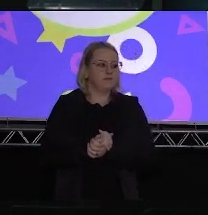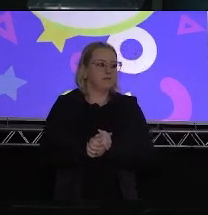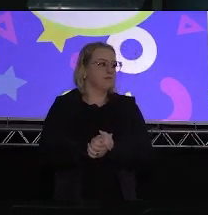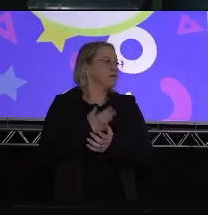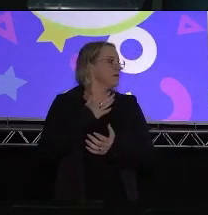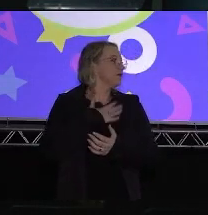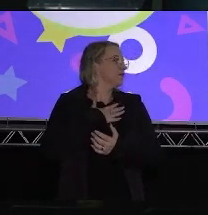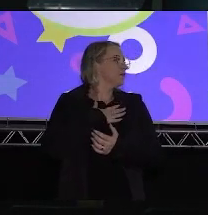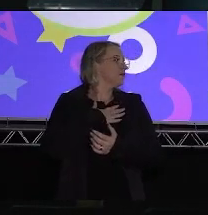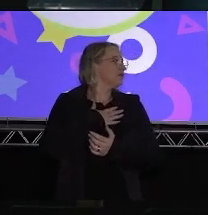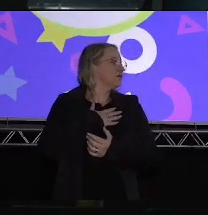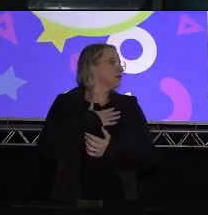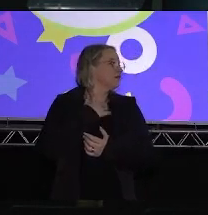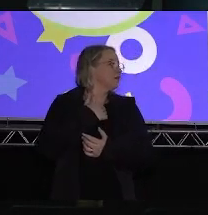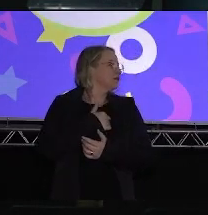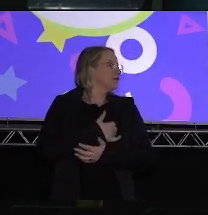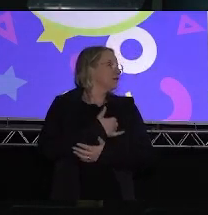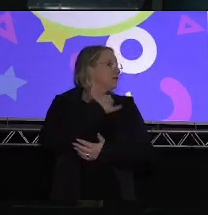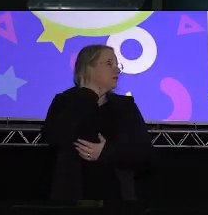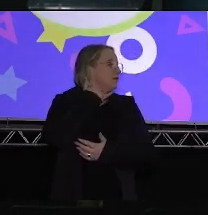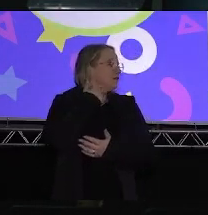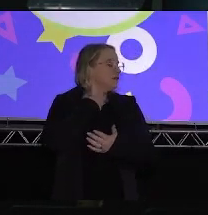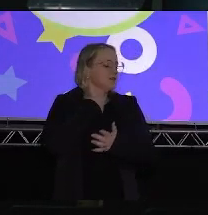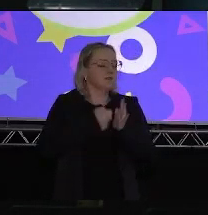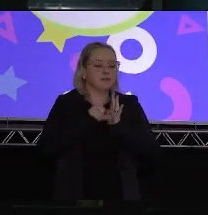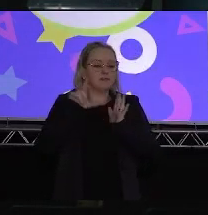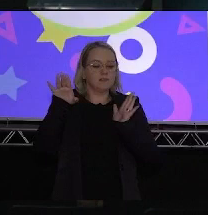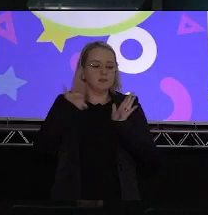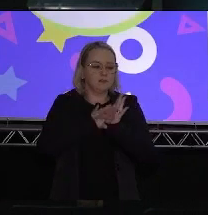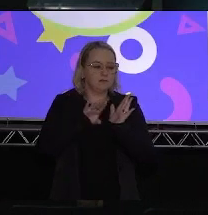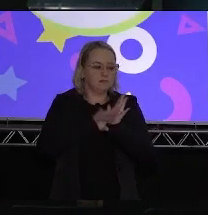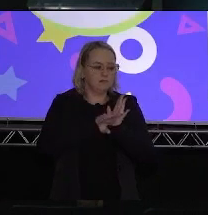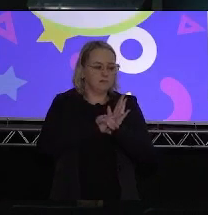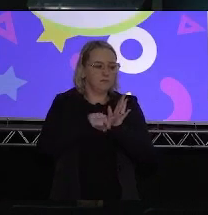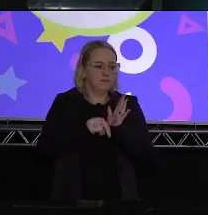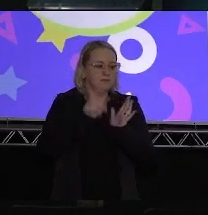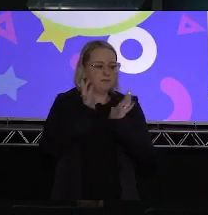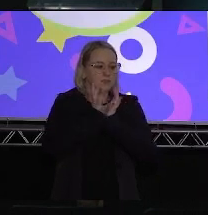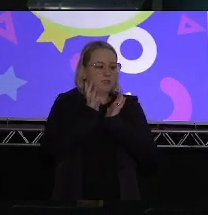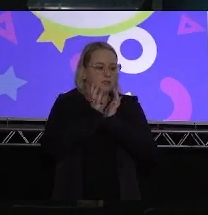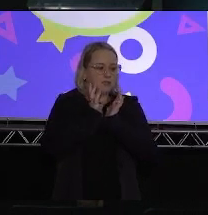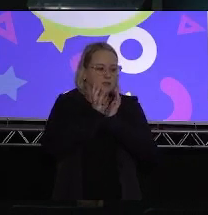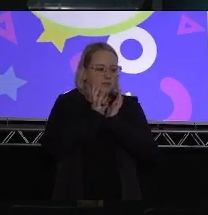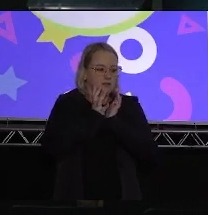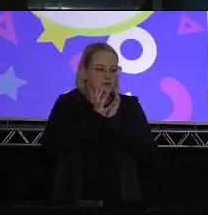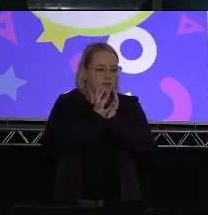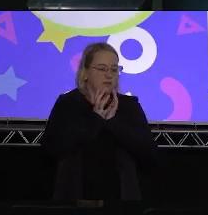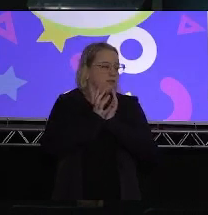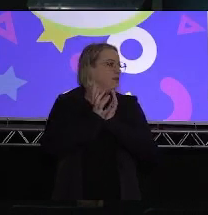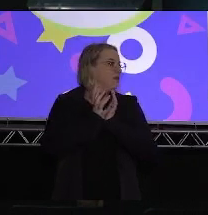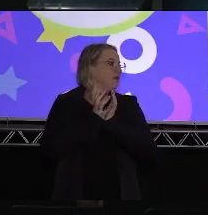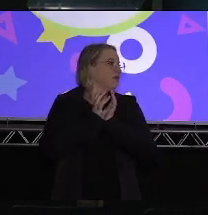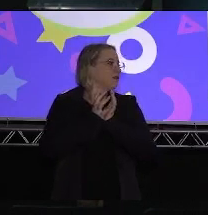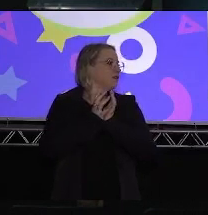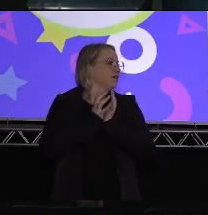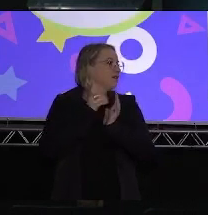eu recebi uma ligação antes de entrar no Agile, foi de uma colega nossa, que ela é oriunda do